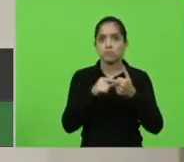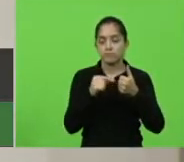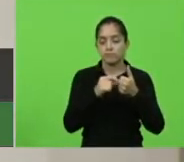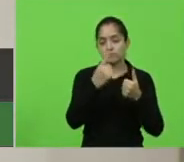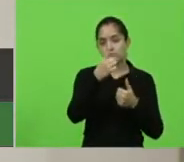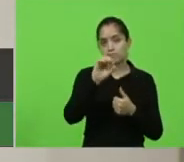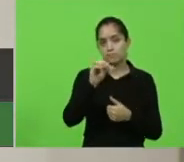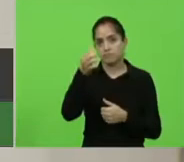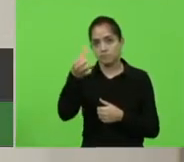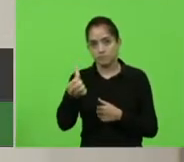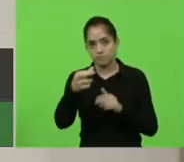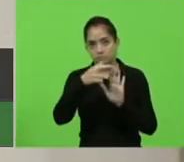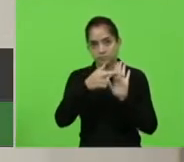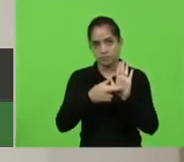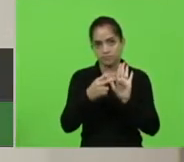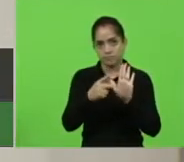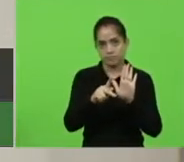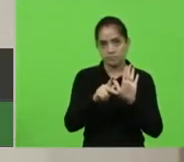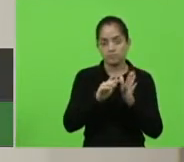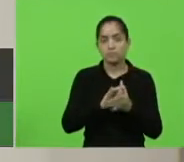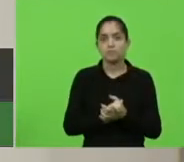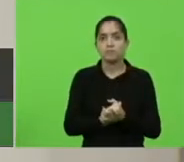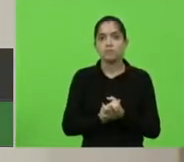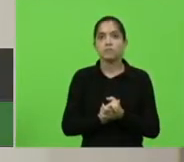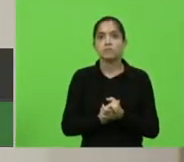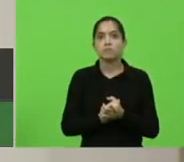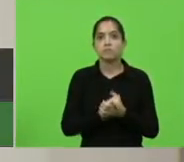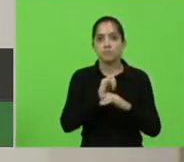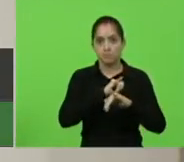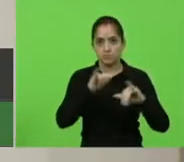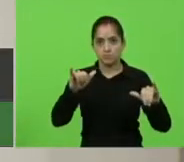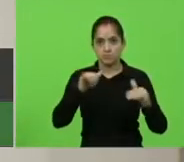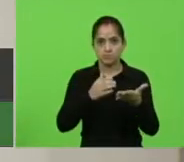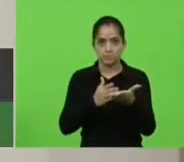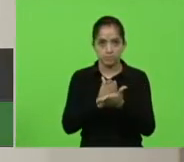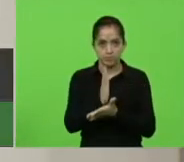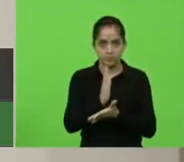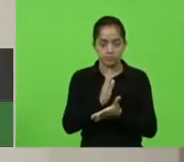106 do regimento interno, o senhor presidente deu-a por aprovada.